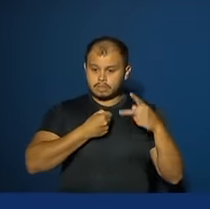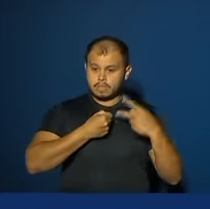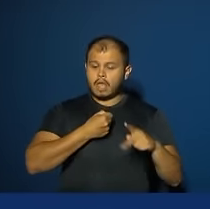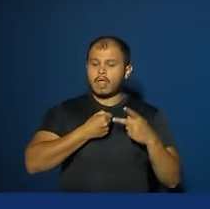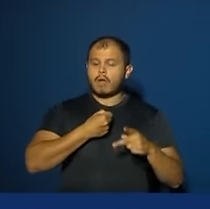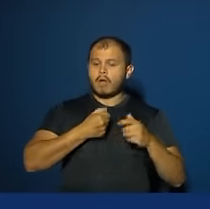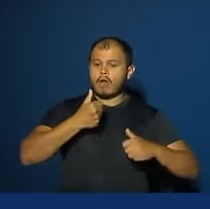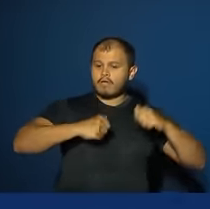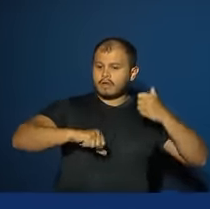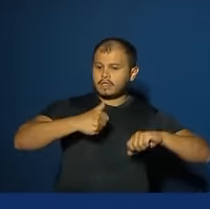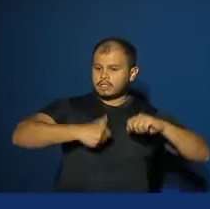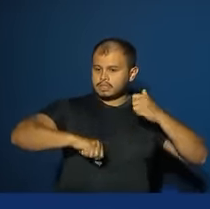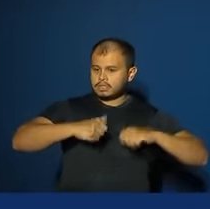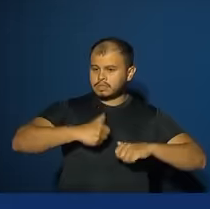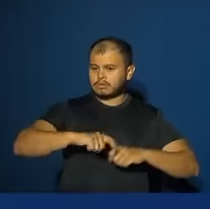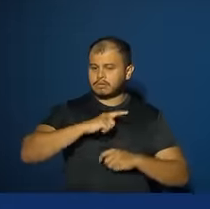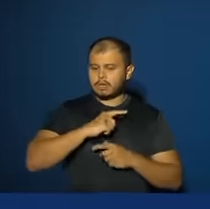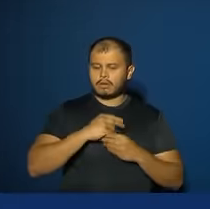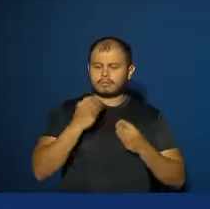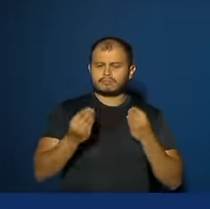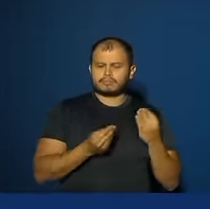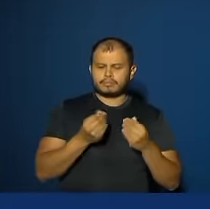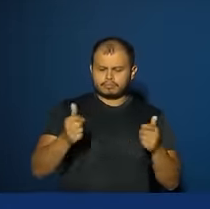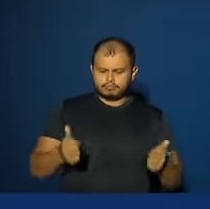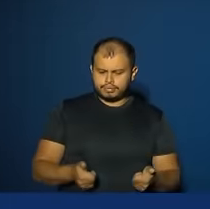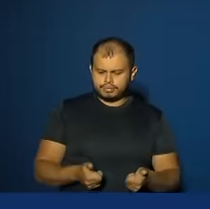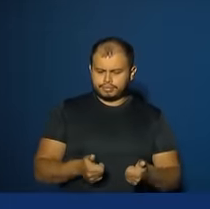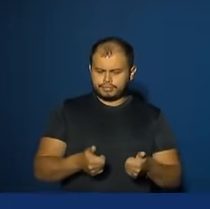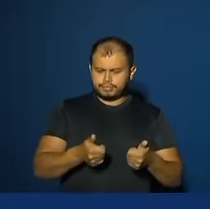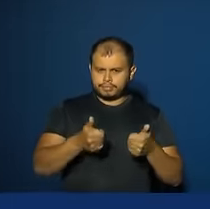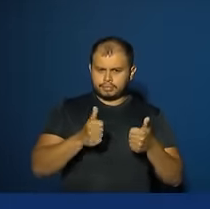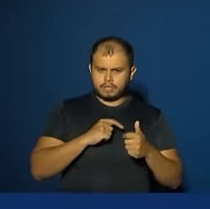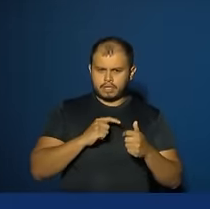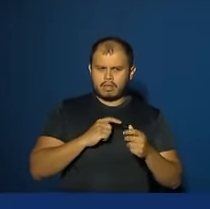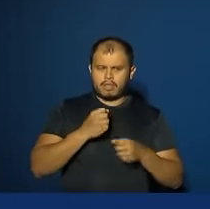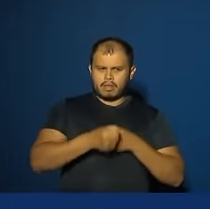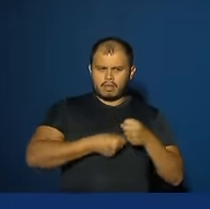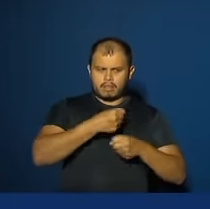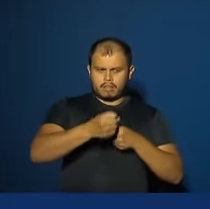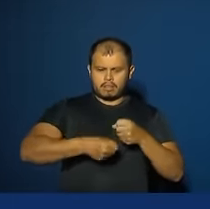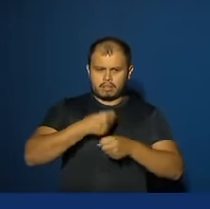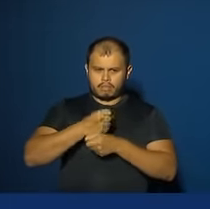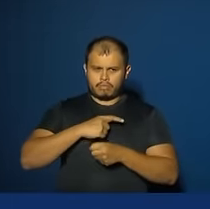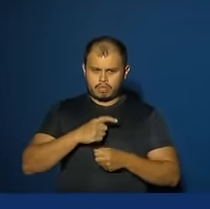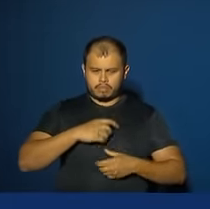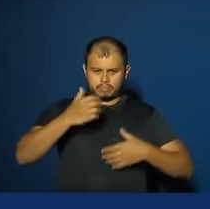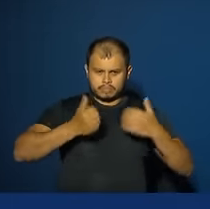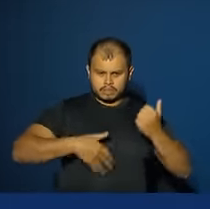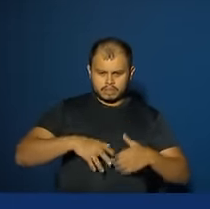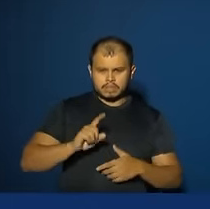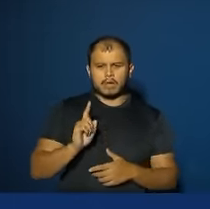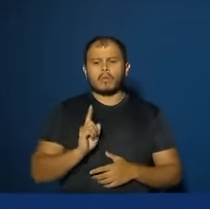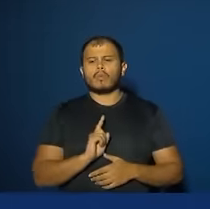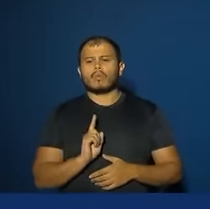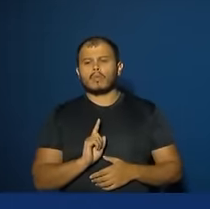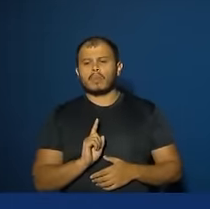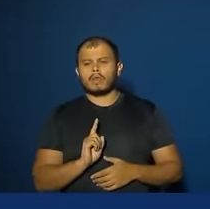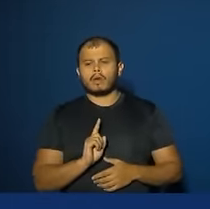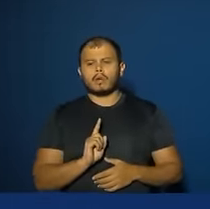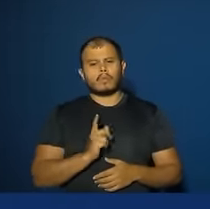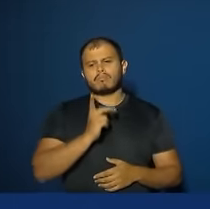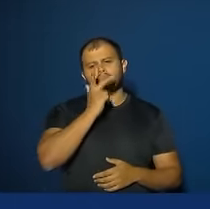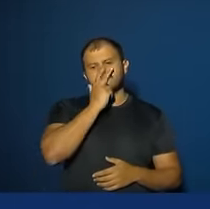acha que esse crescimento, de fato, mais alto tem essas, cada ano uma explicação? Ou não, a gente está